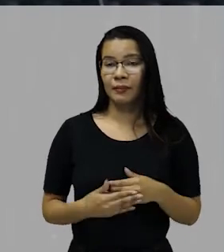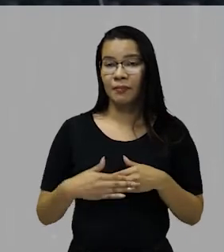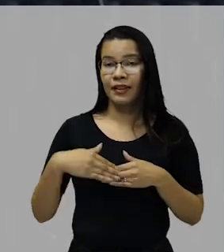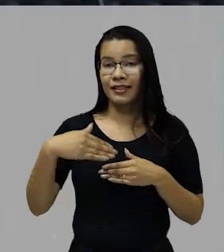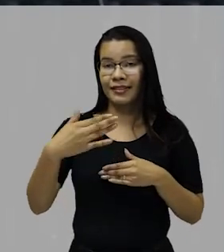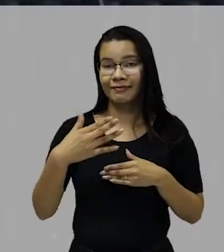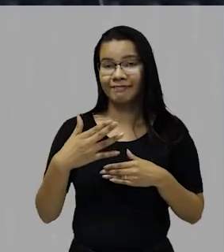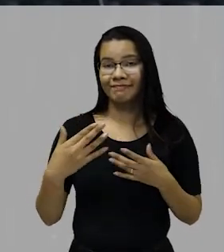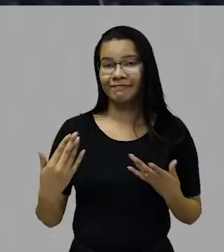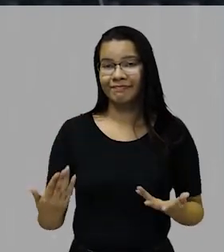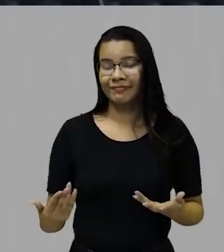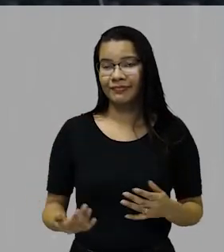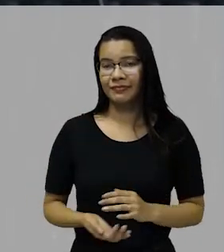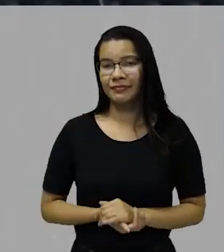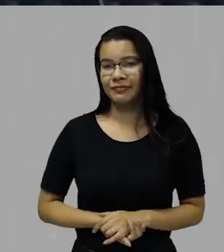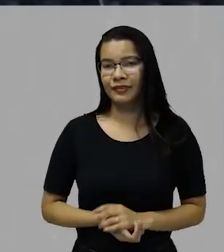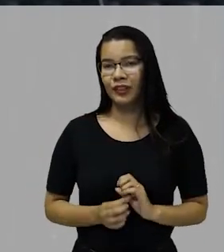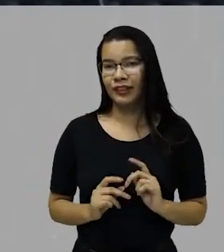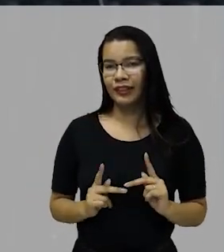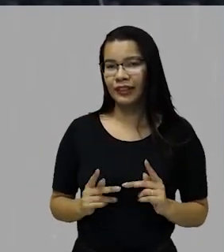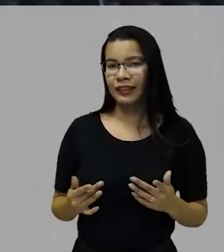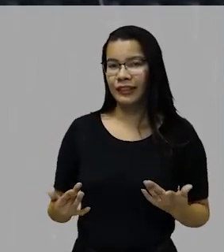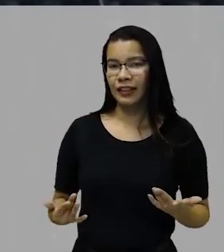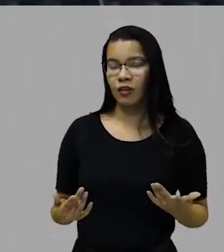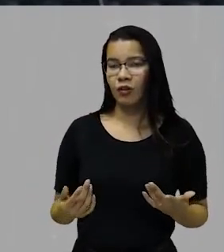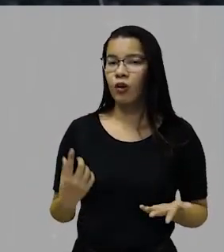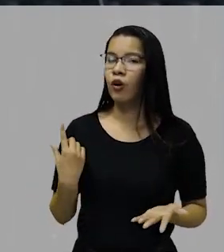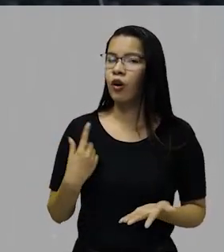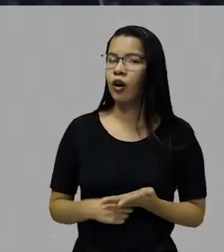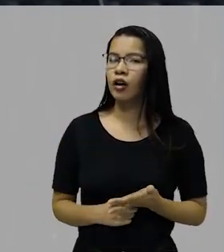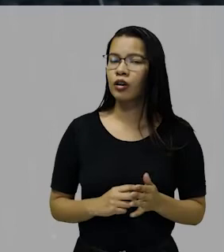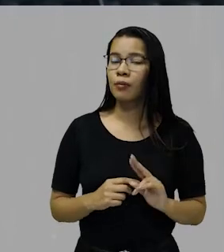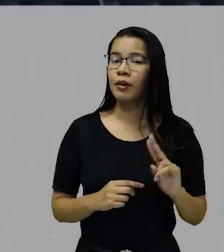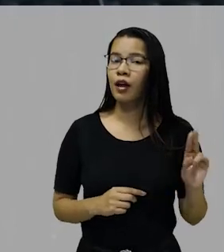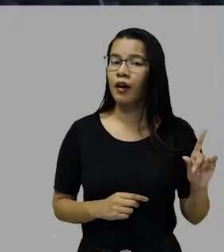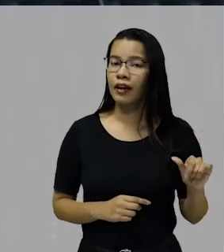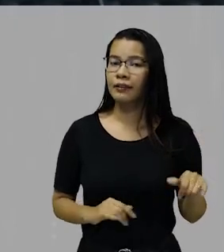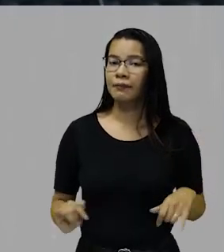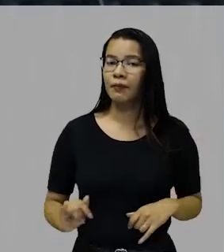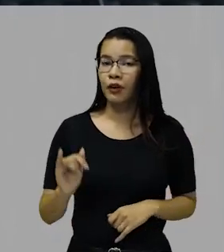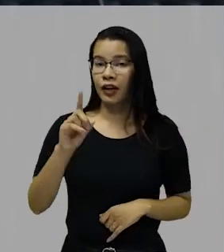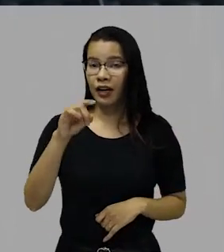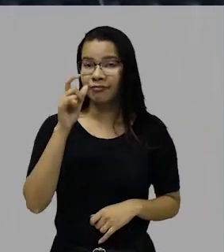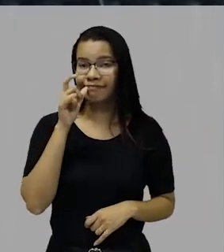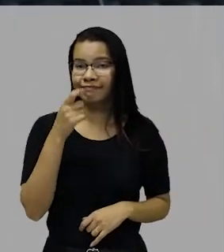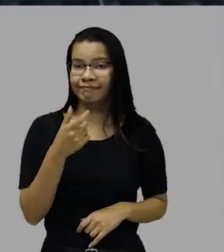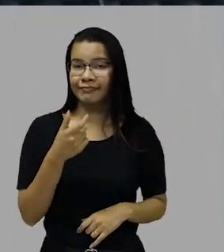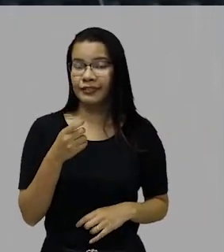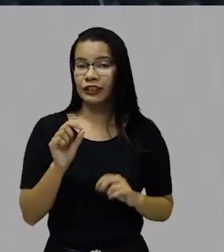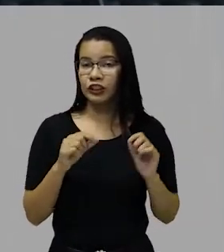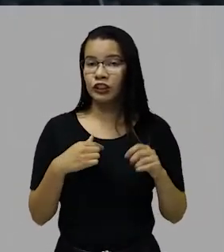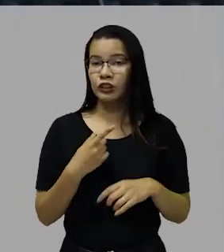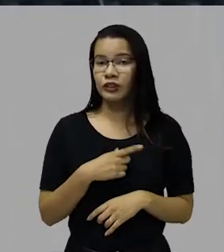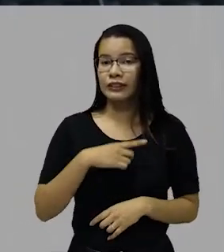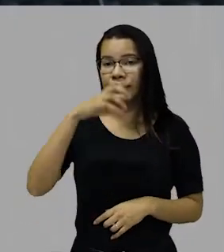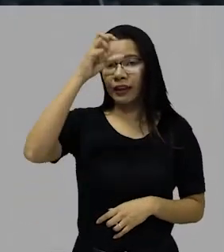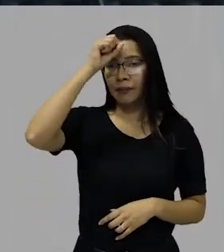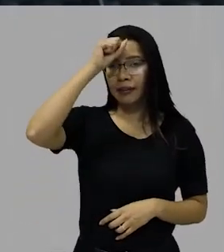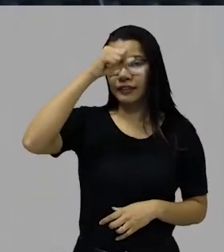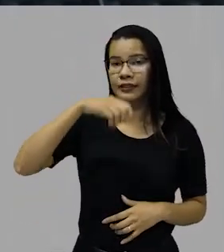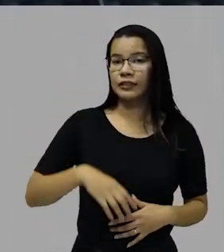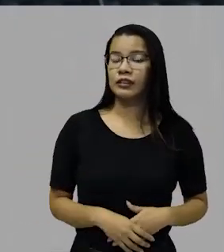passando por cima, vamos dizer assim, tá certo? Então, concordância nominal é muito importante, é interessante que nós